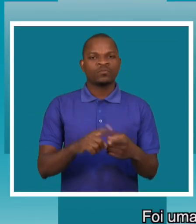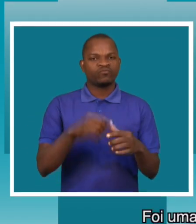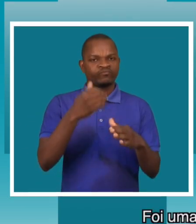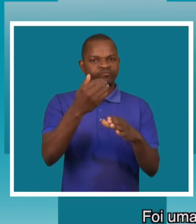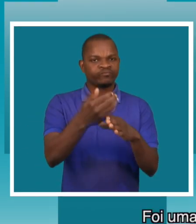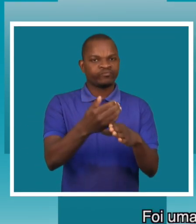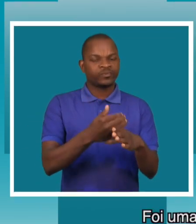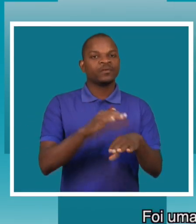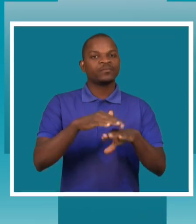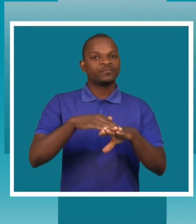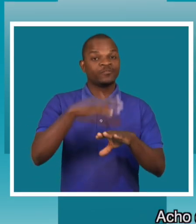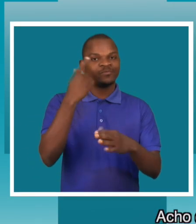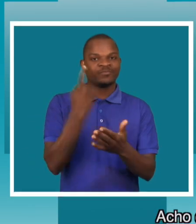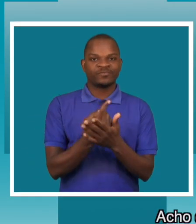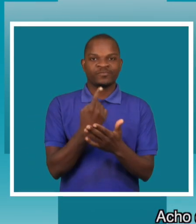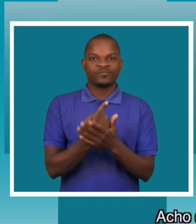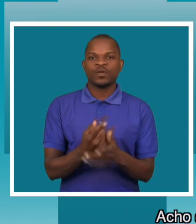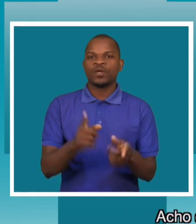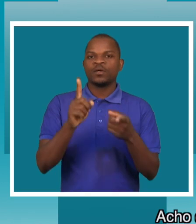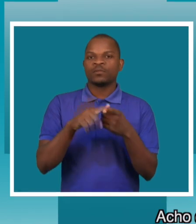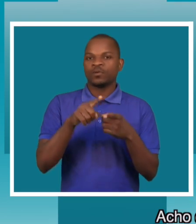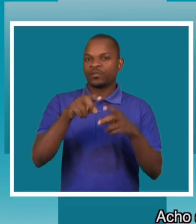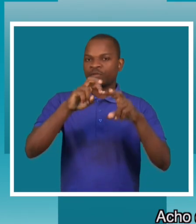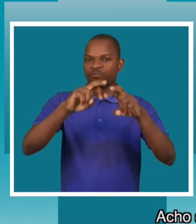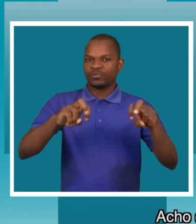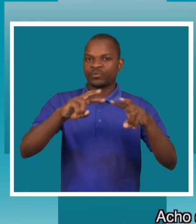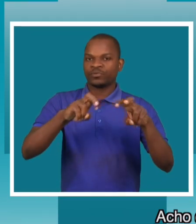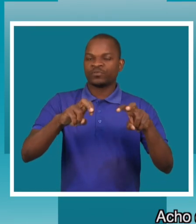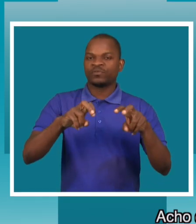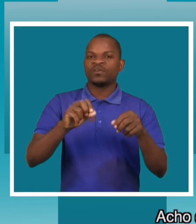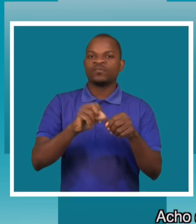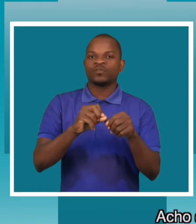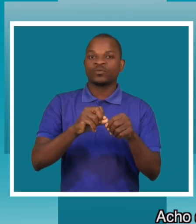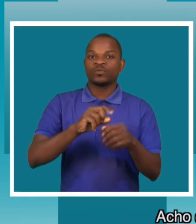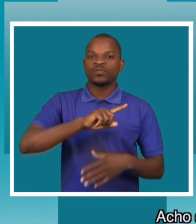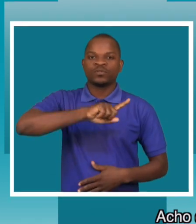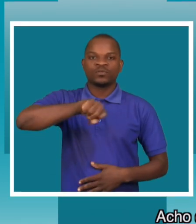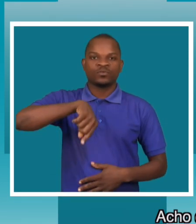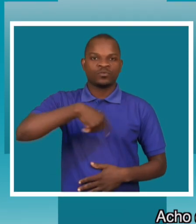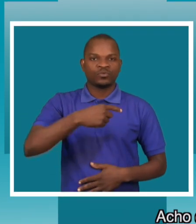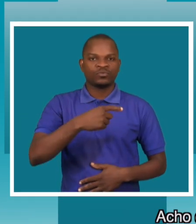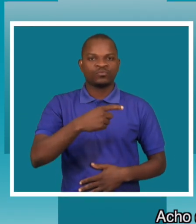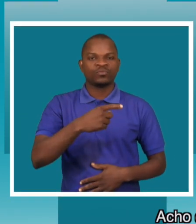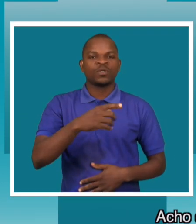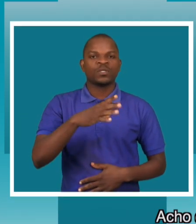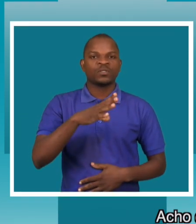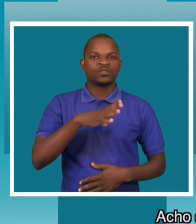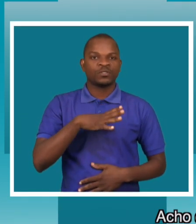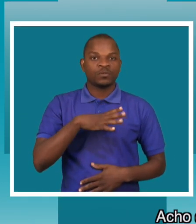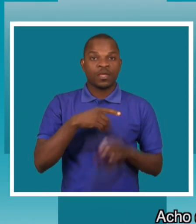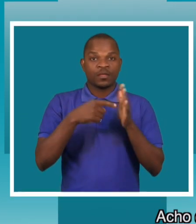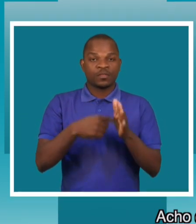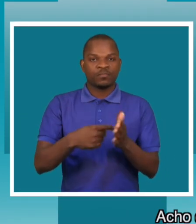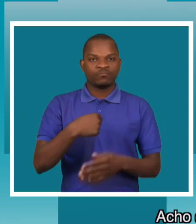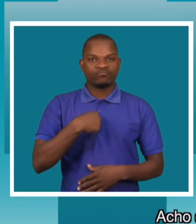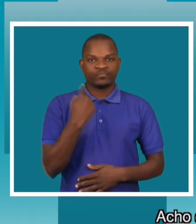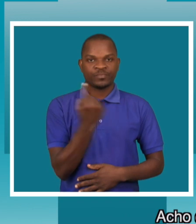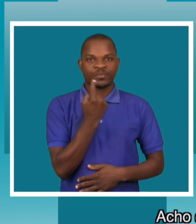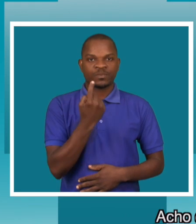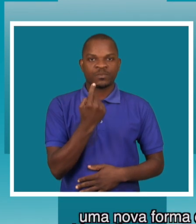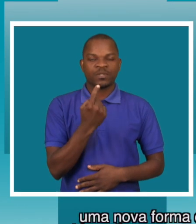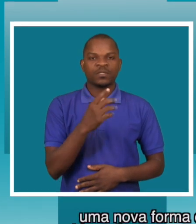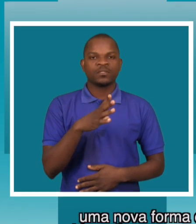Foi uma experiência interessante. Acho que a pesquisa permitiu nós termos, para mim